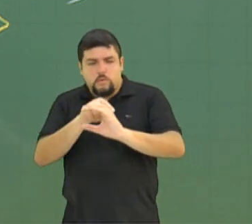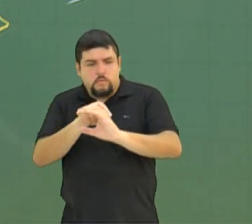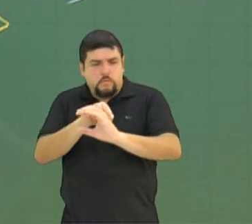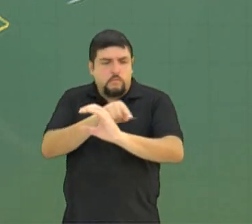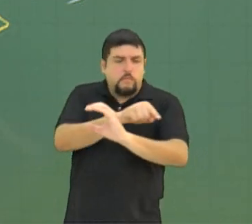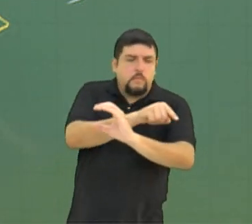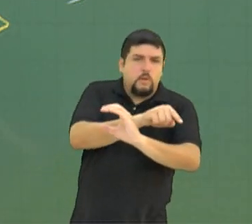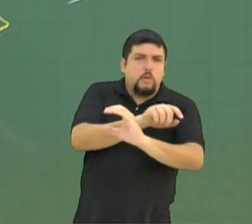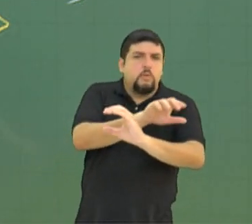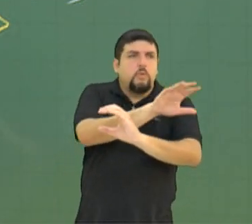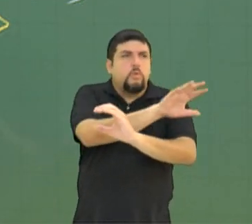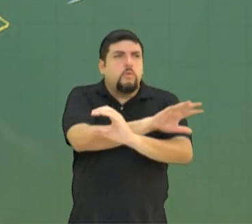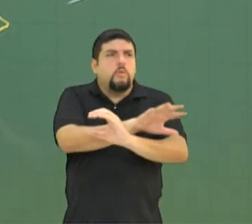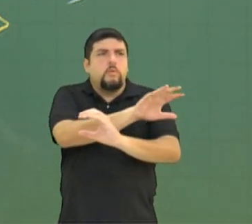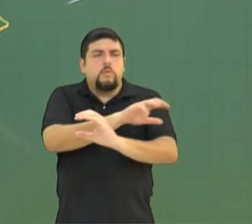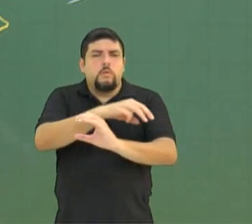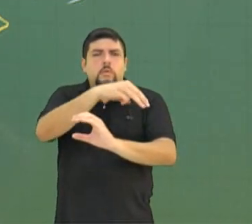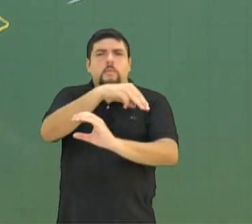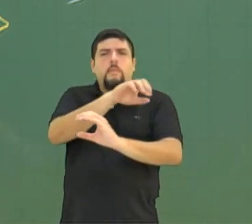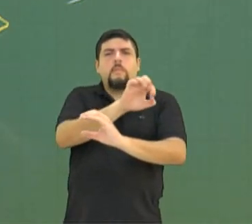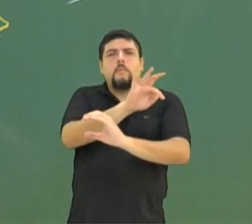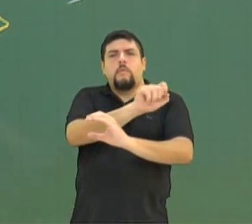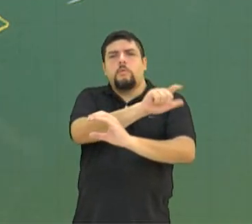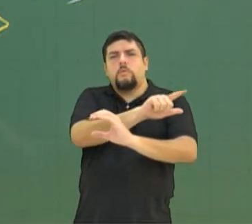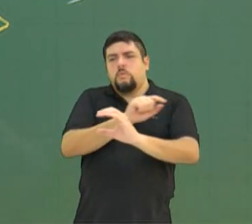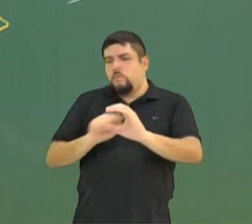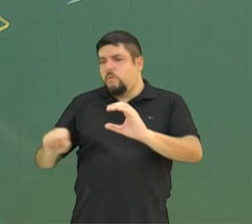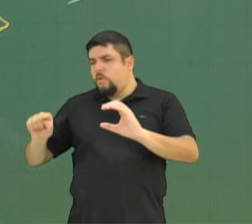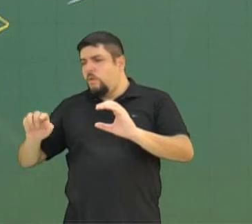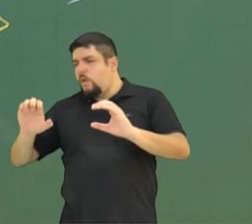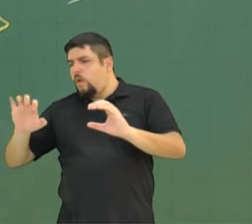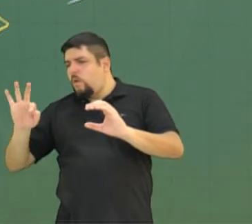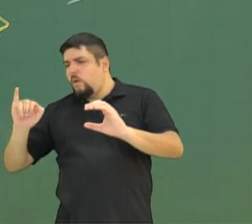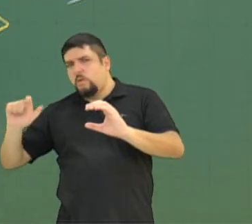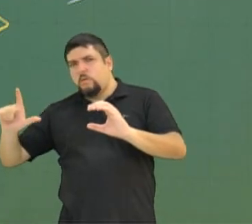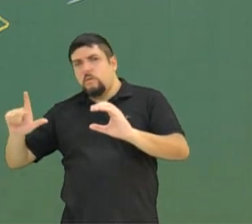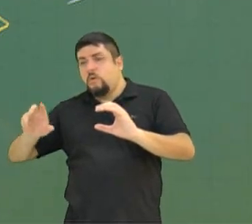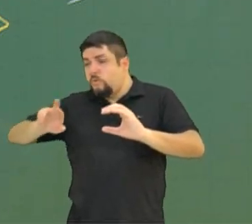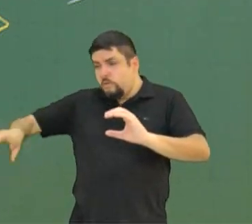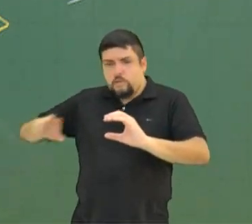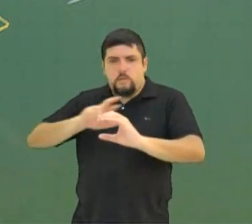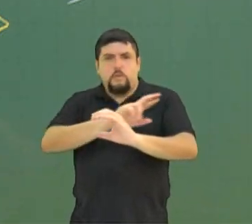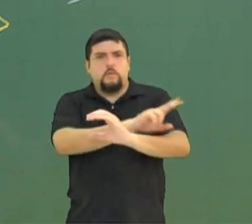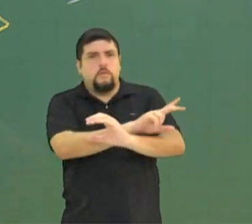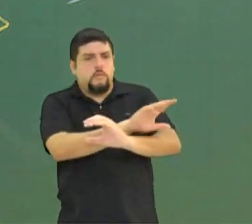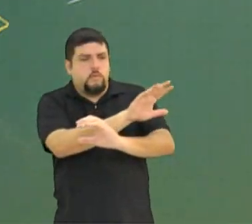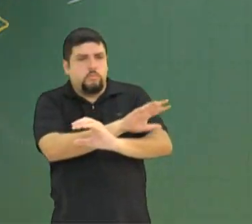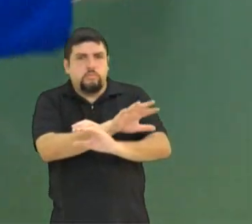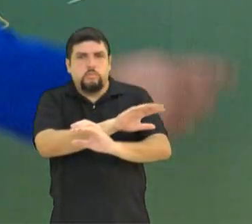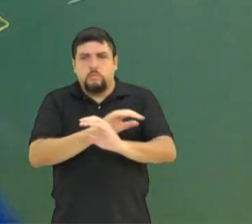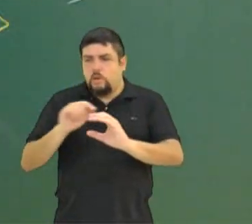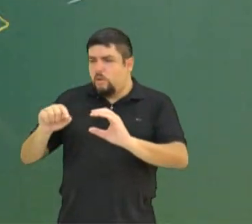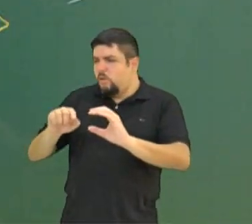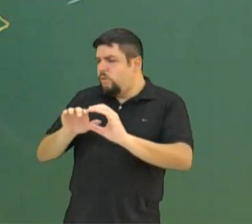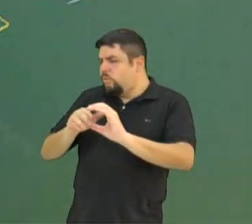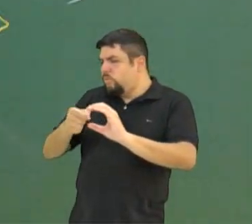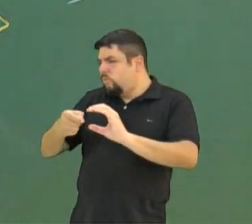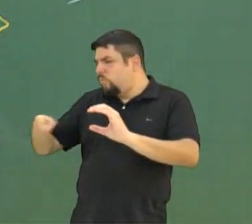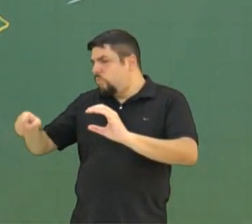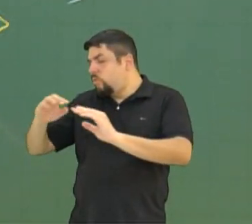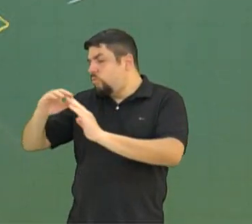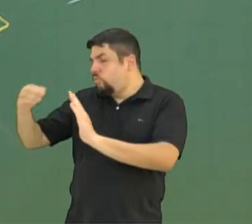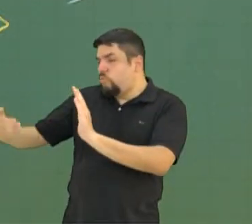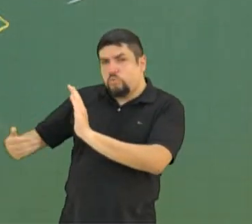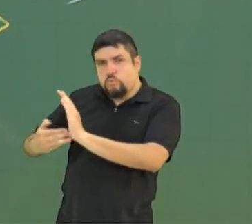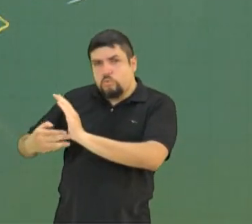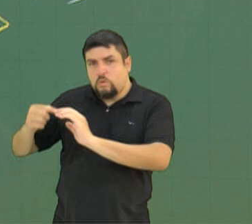o metil. São ligantes, são radicais diferentes, tá? Olha tudo que tem para a direita, olha